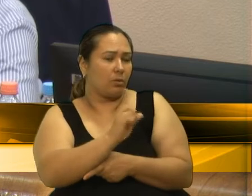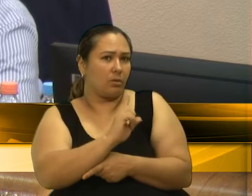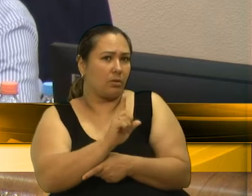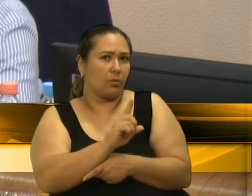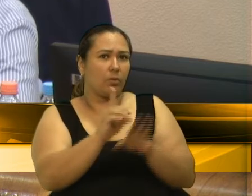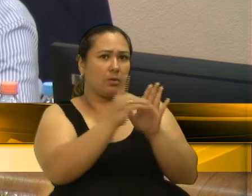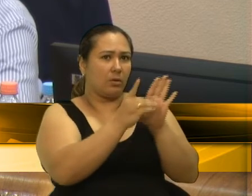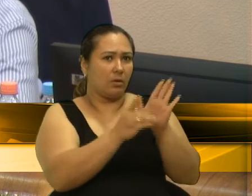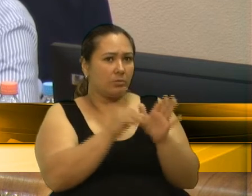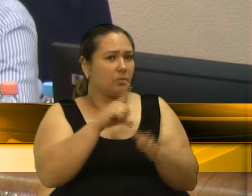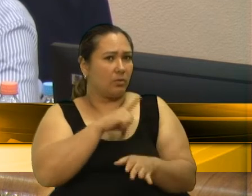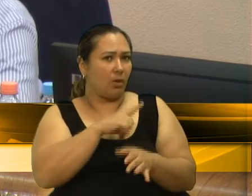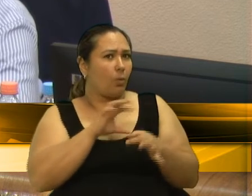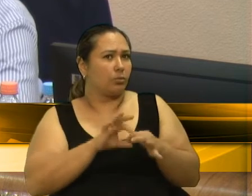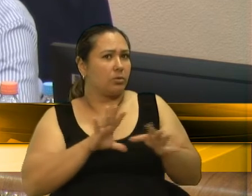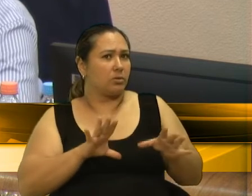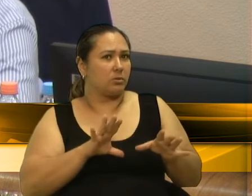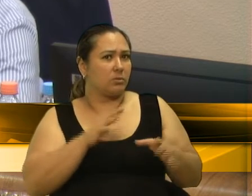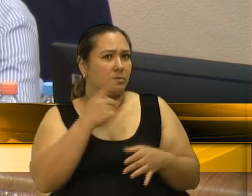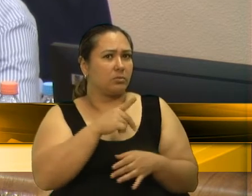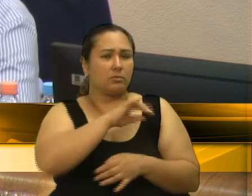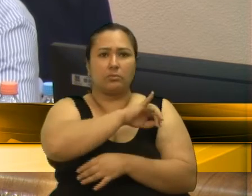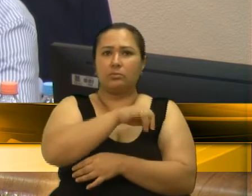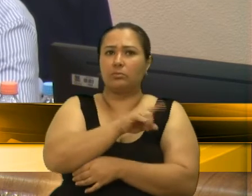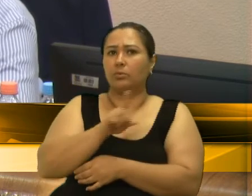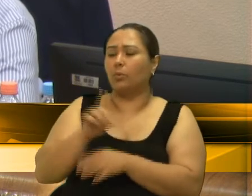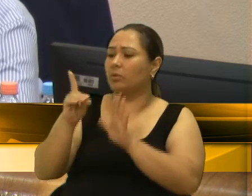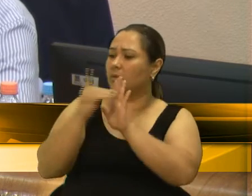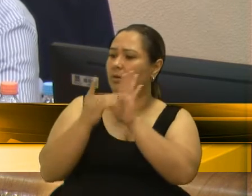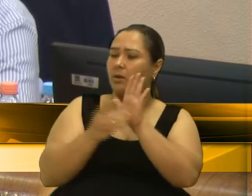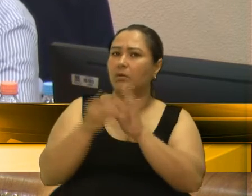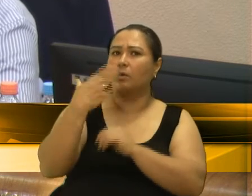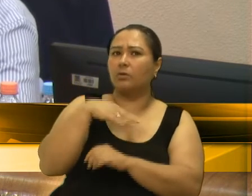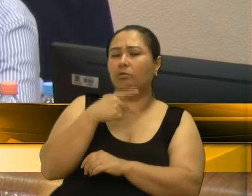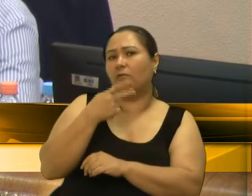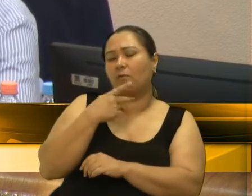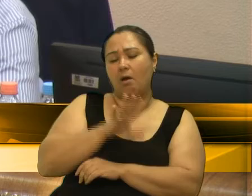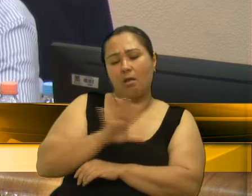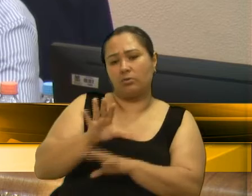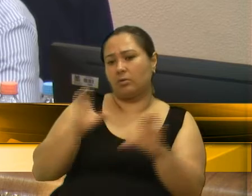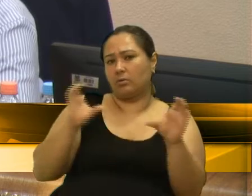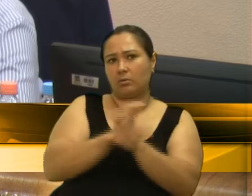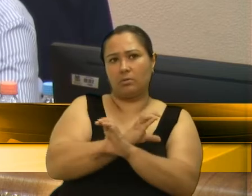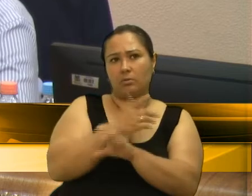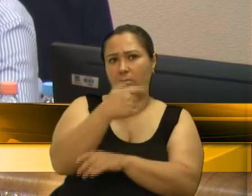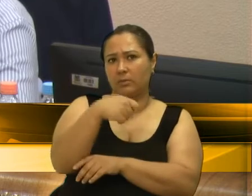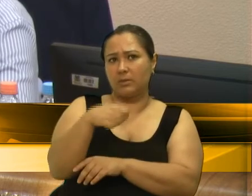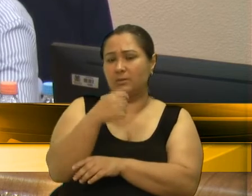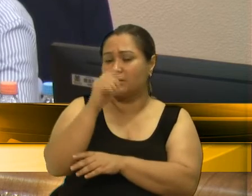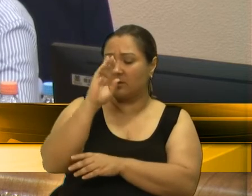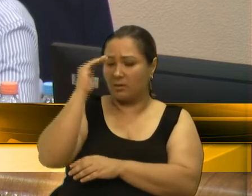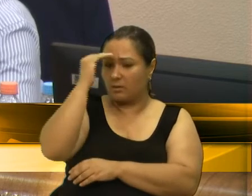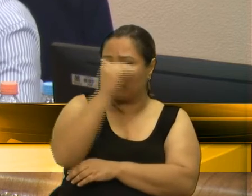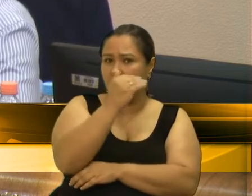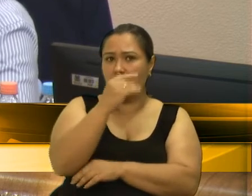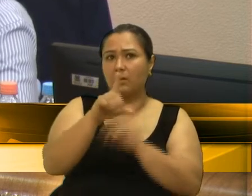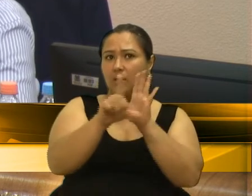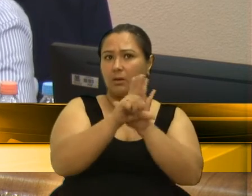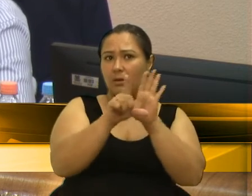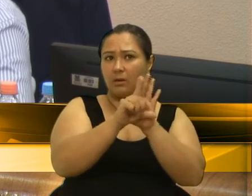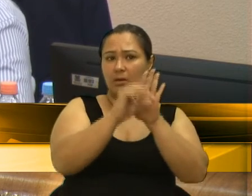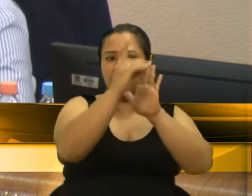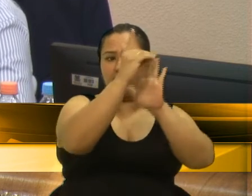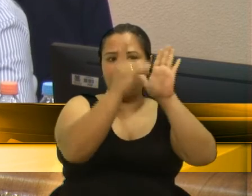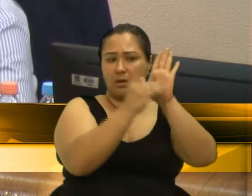para aplicar ou não o decreto? Senhor Jomir, o decreto eu acho que fala por si só. Precisa seguir um decreto, abaixo da lei o decreto precisa ser